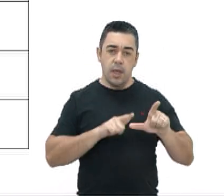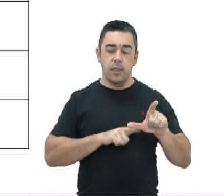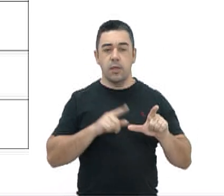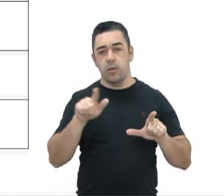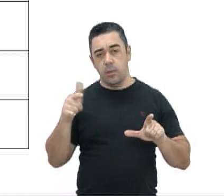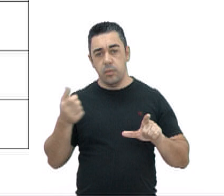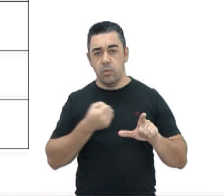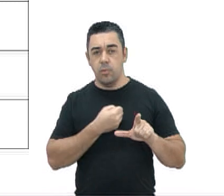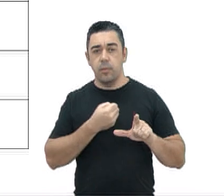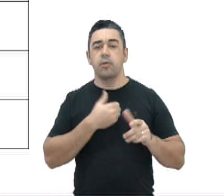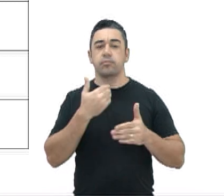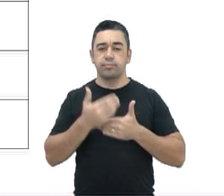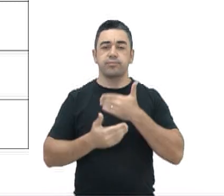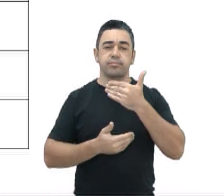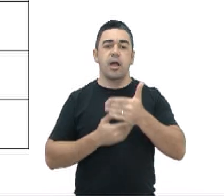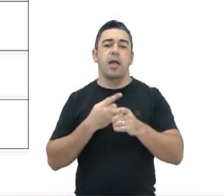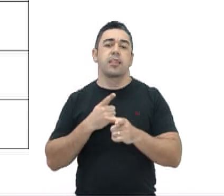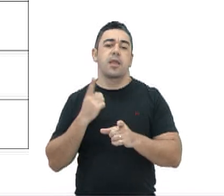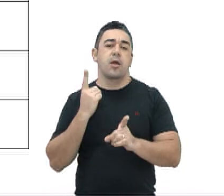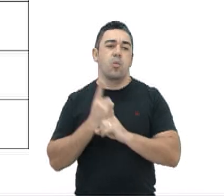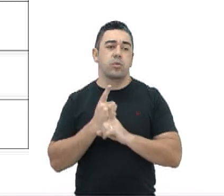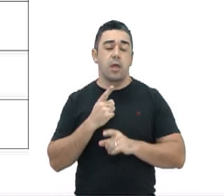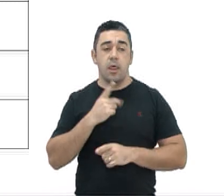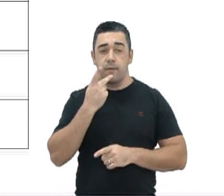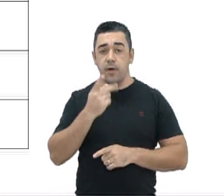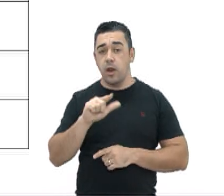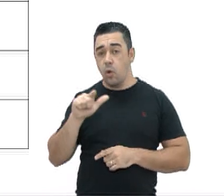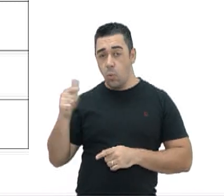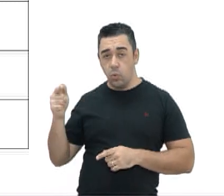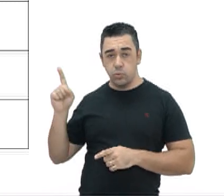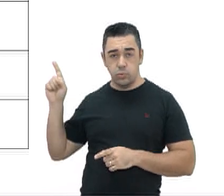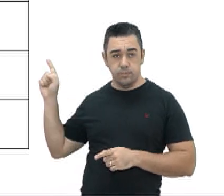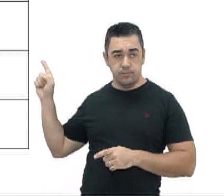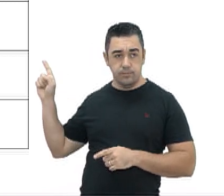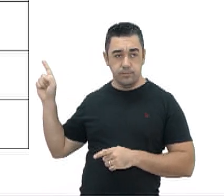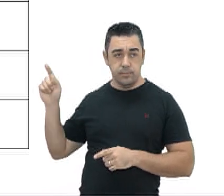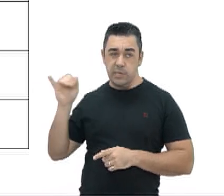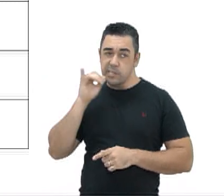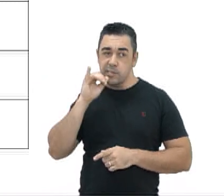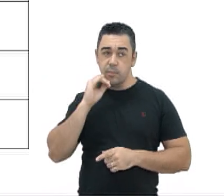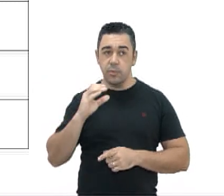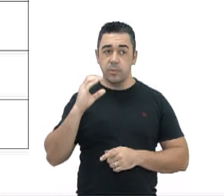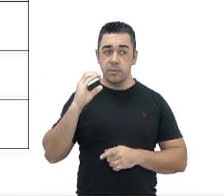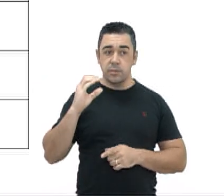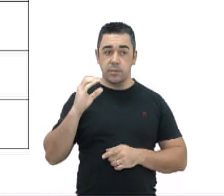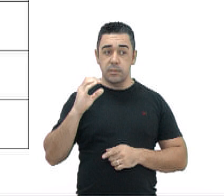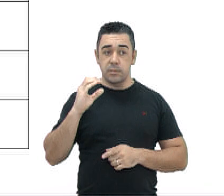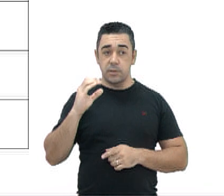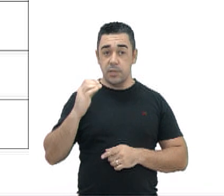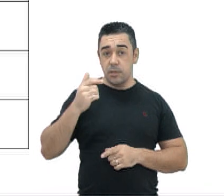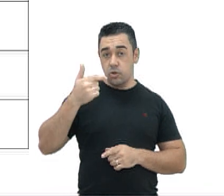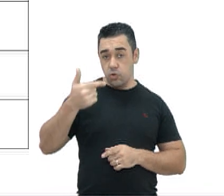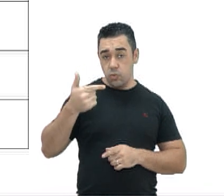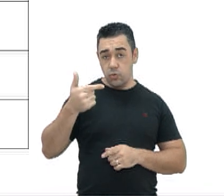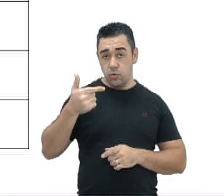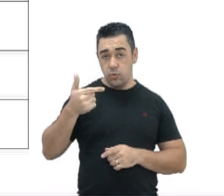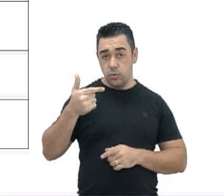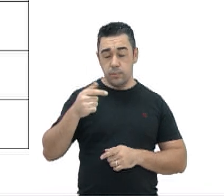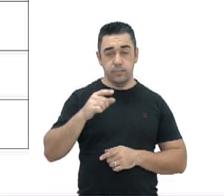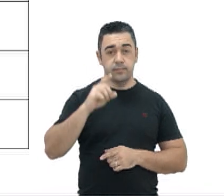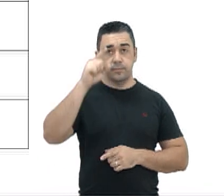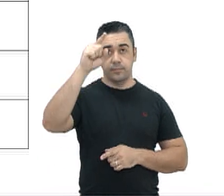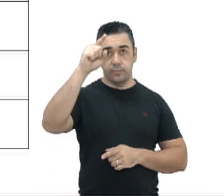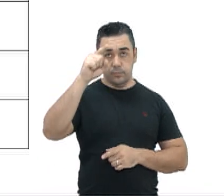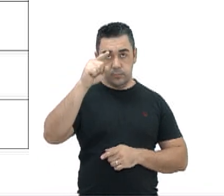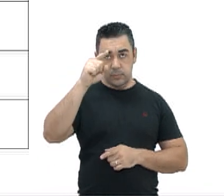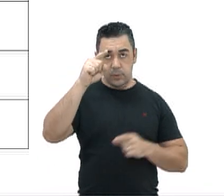número. E aí o seu oponente diz para você uma outra letra e um outro número. Olha lá, ele acaba de dizer para você letra